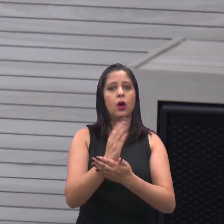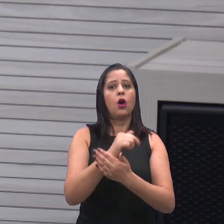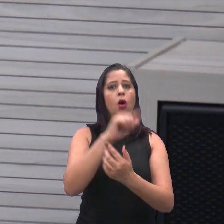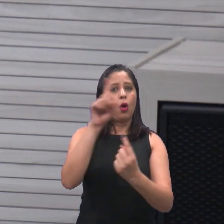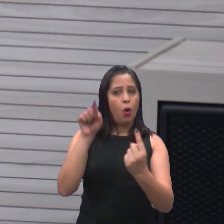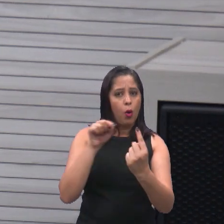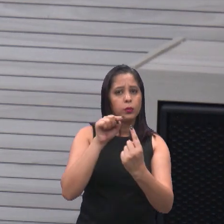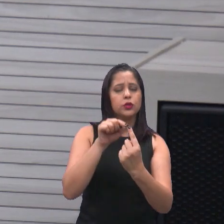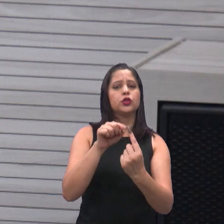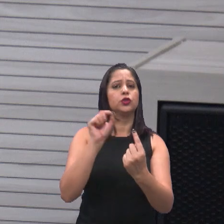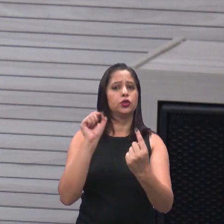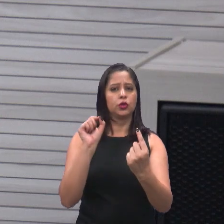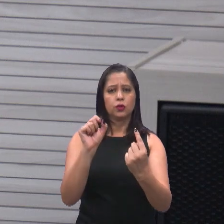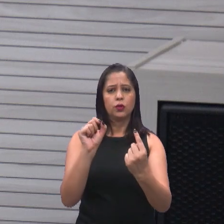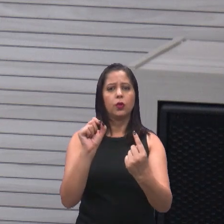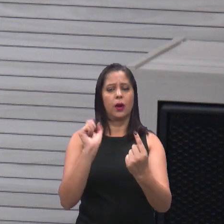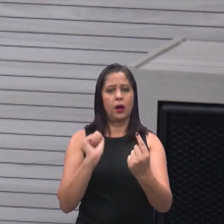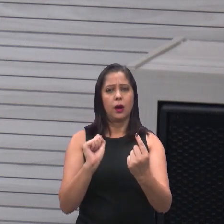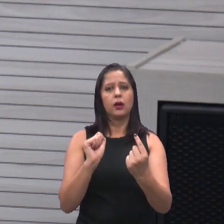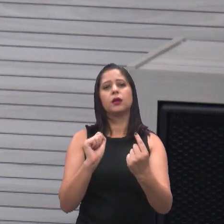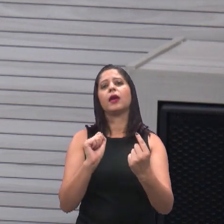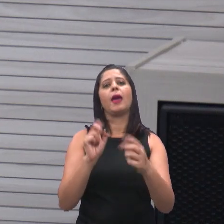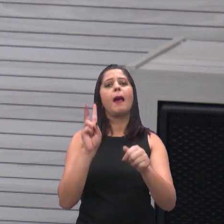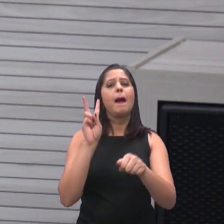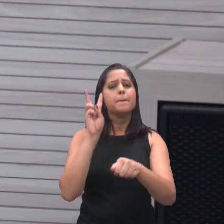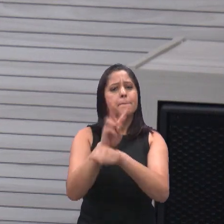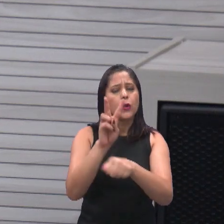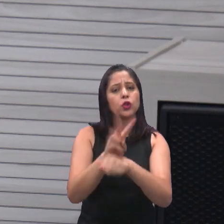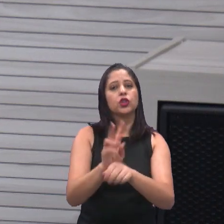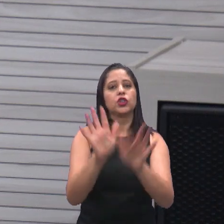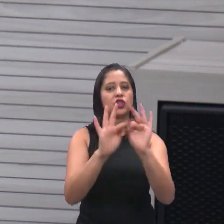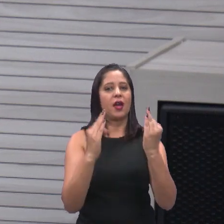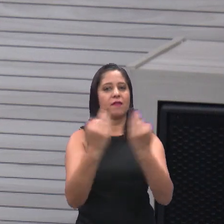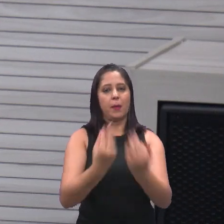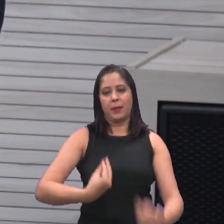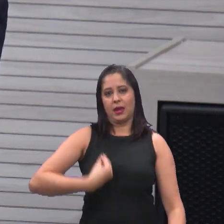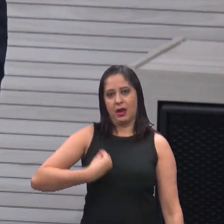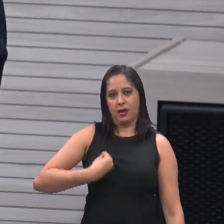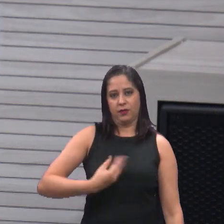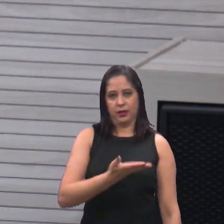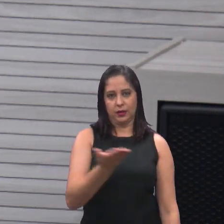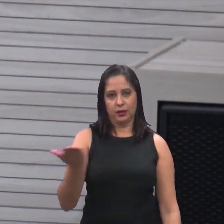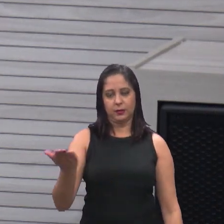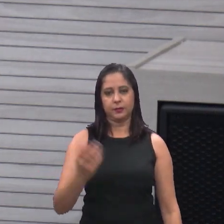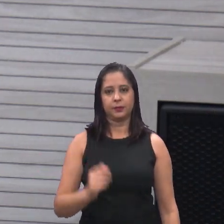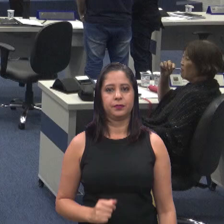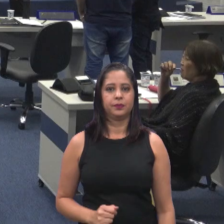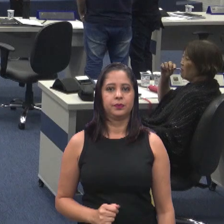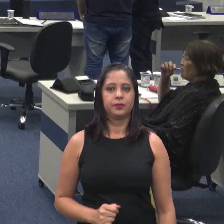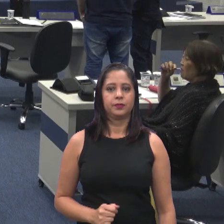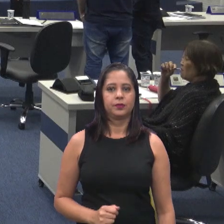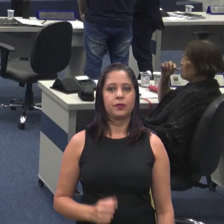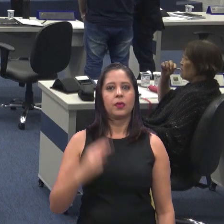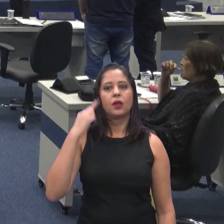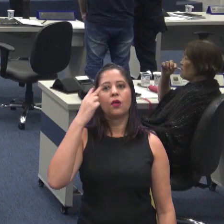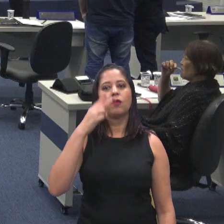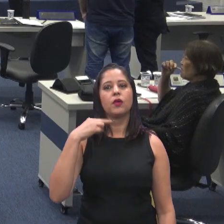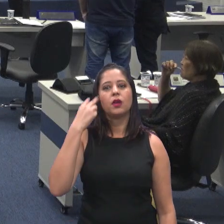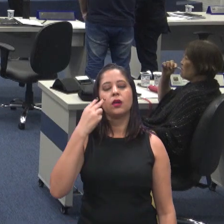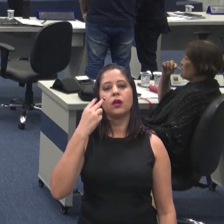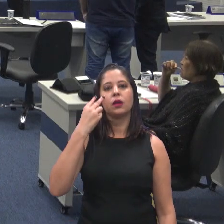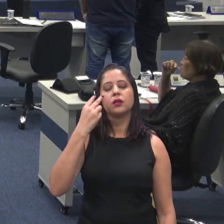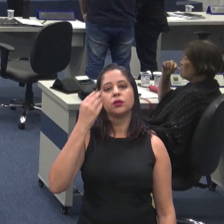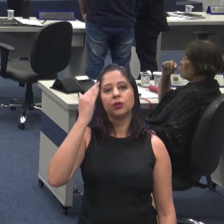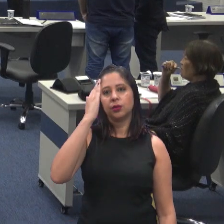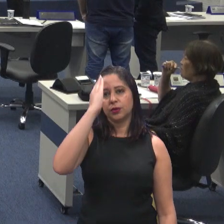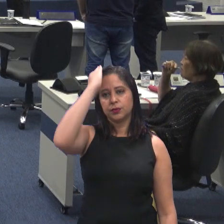resultado final do nosso mandato, proteger a família e a vida das pessoas. Questão de ordem, o vereador Cláudio Apolinário.